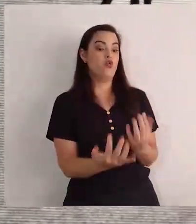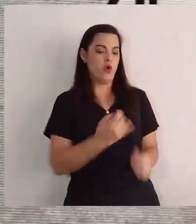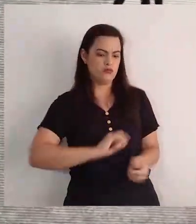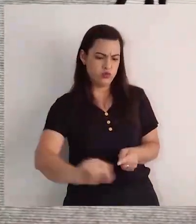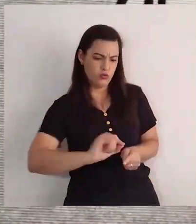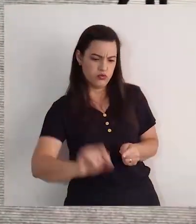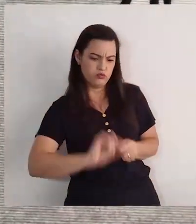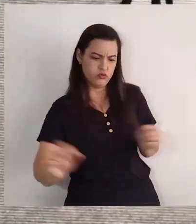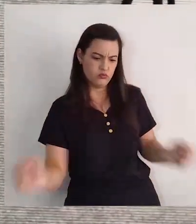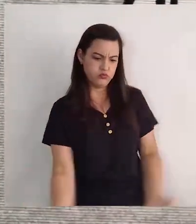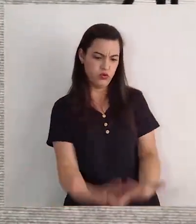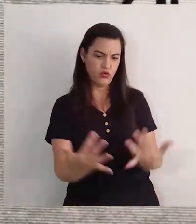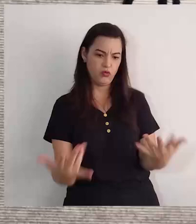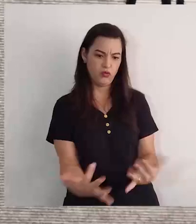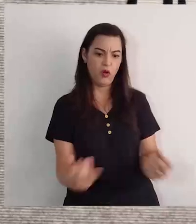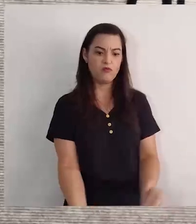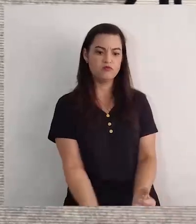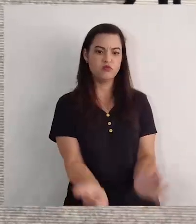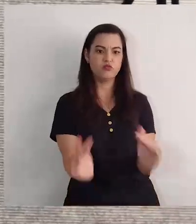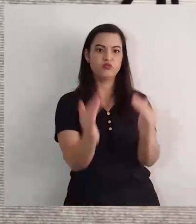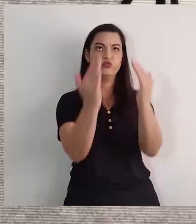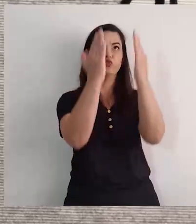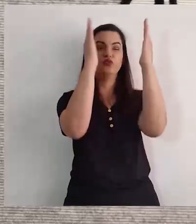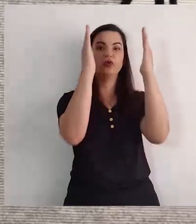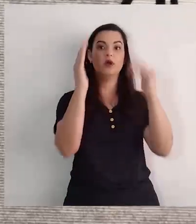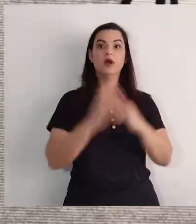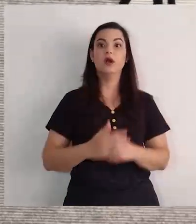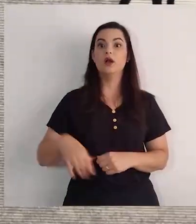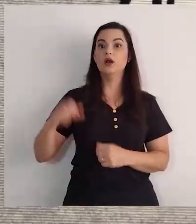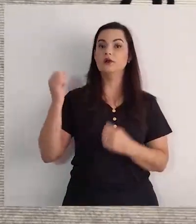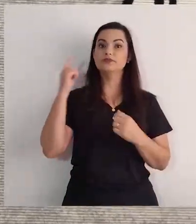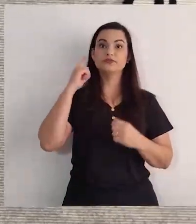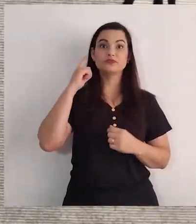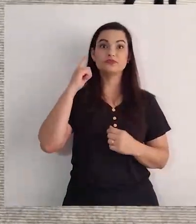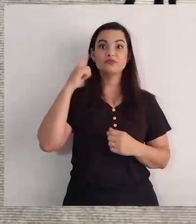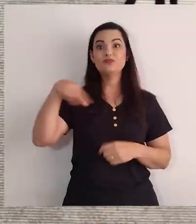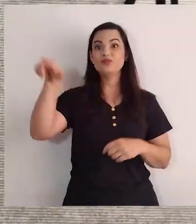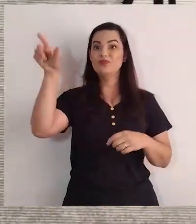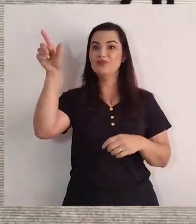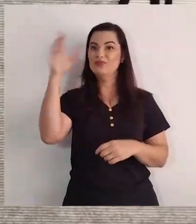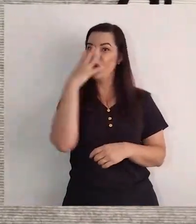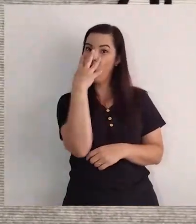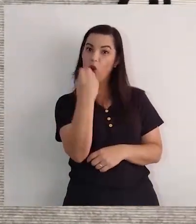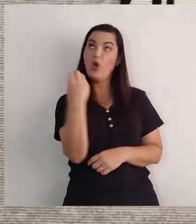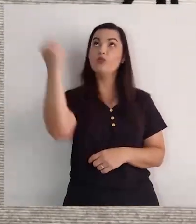o lobo desceu... Ai, ai, ai, o meu rabinho!